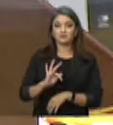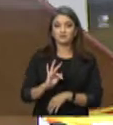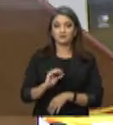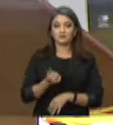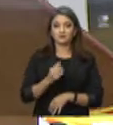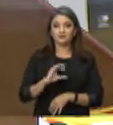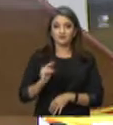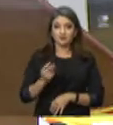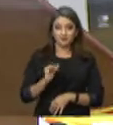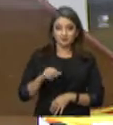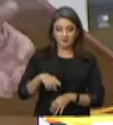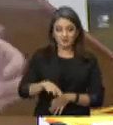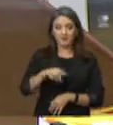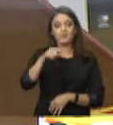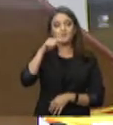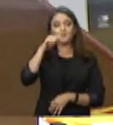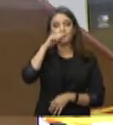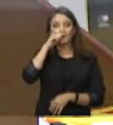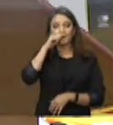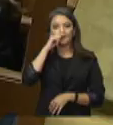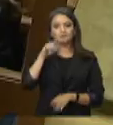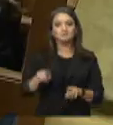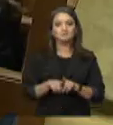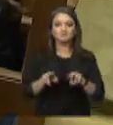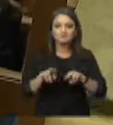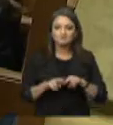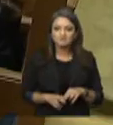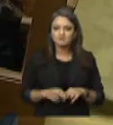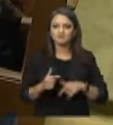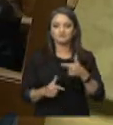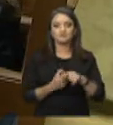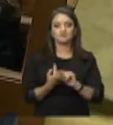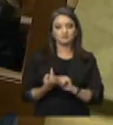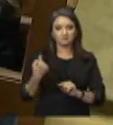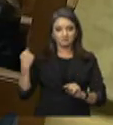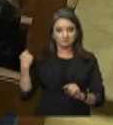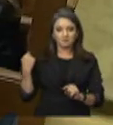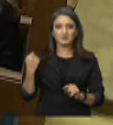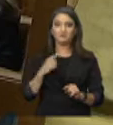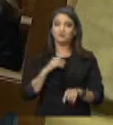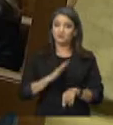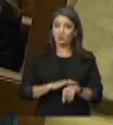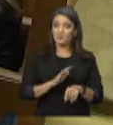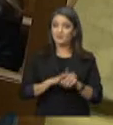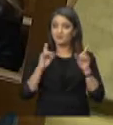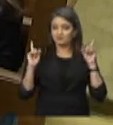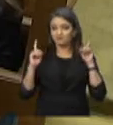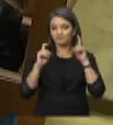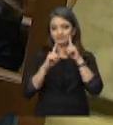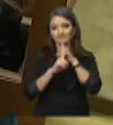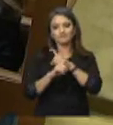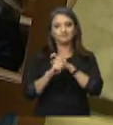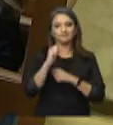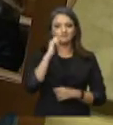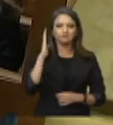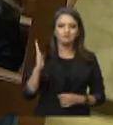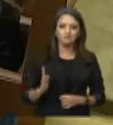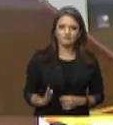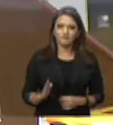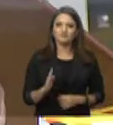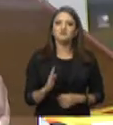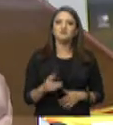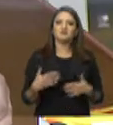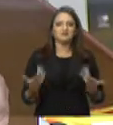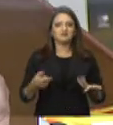pela exitosa gestão um momento difícil para o país e marcado também com